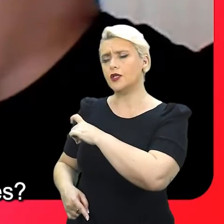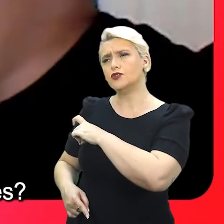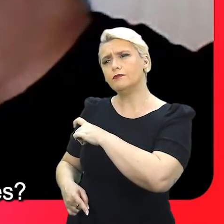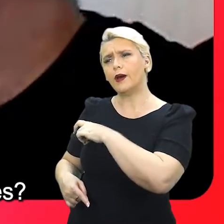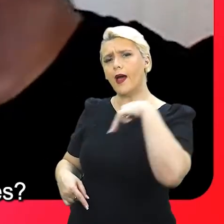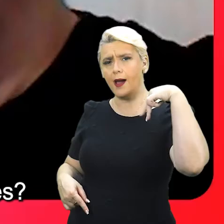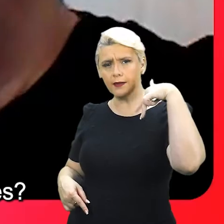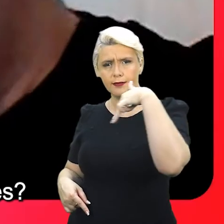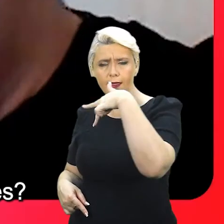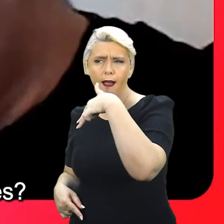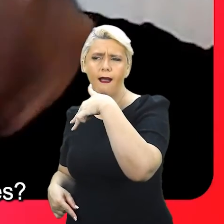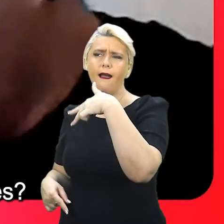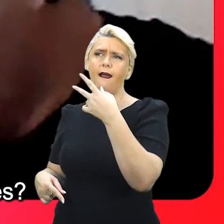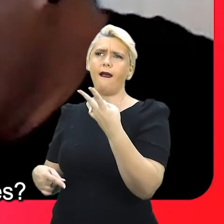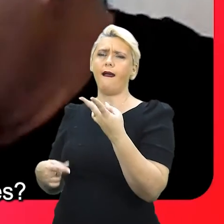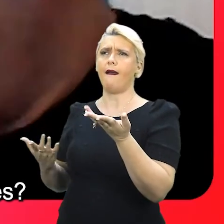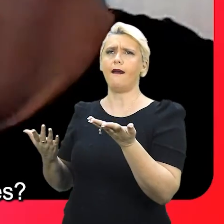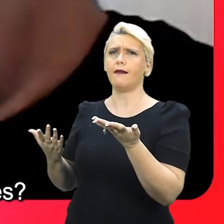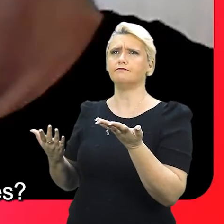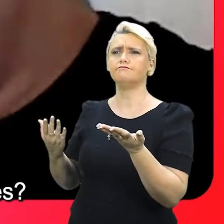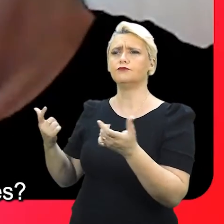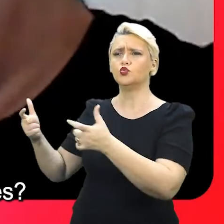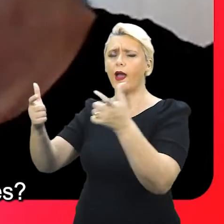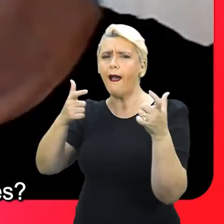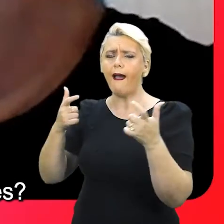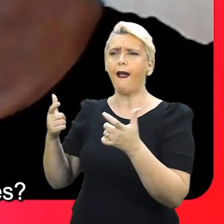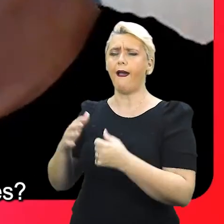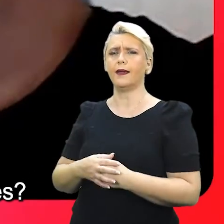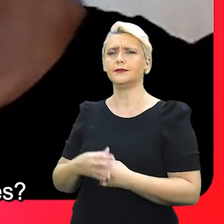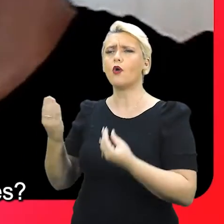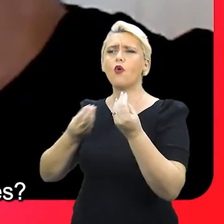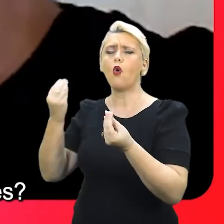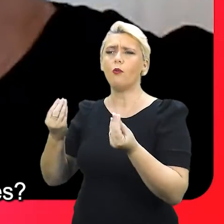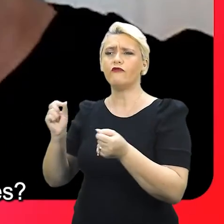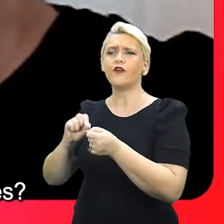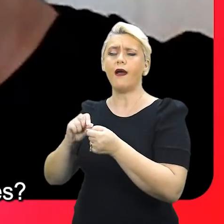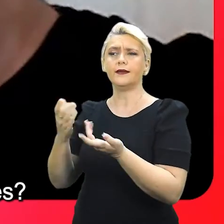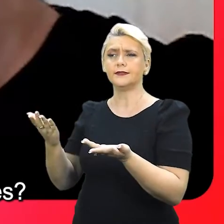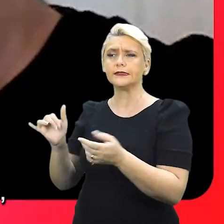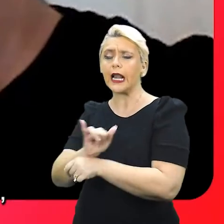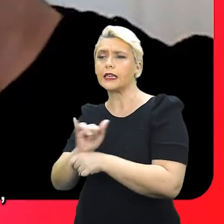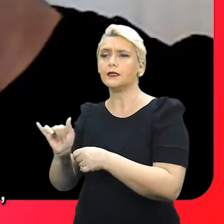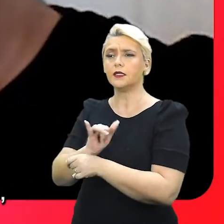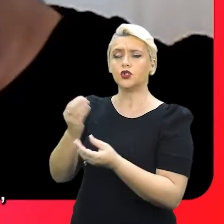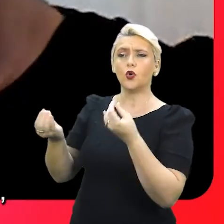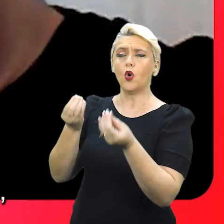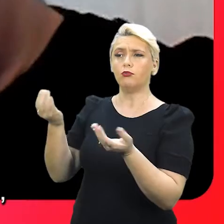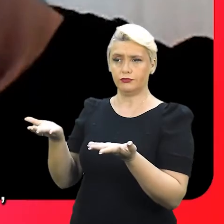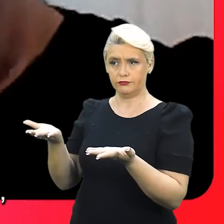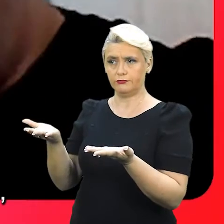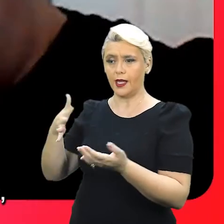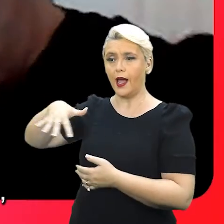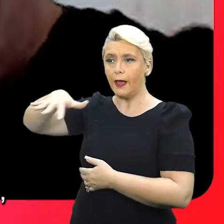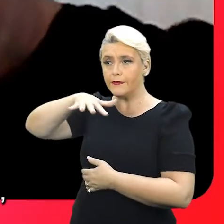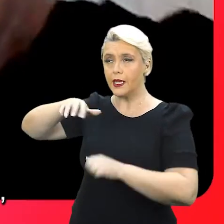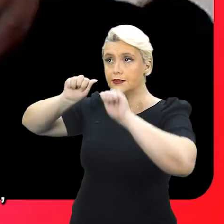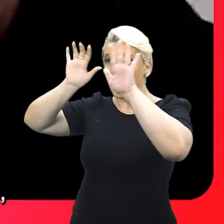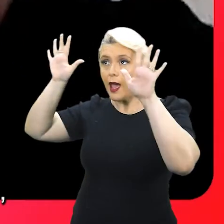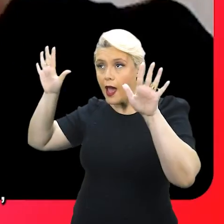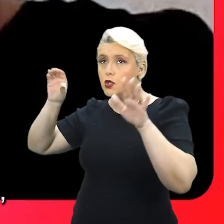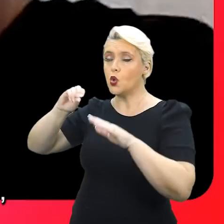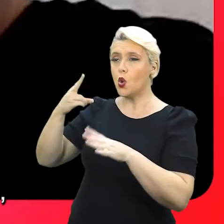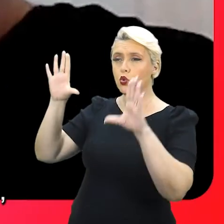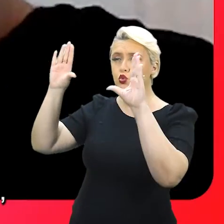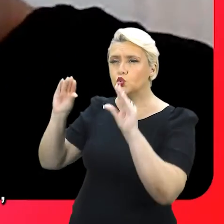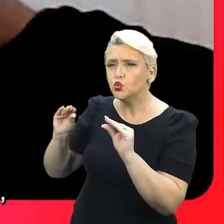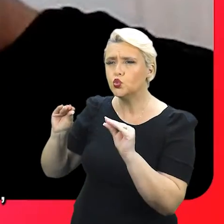para se locomover, se deslocar? Como é que o senhor trabalha essas questões? Ambientes claros,